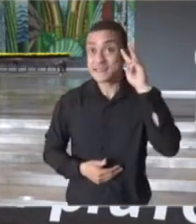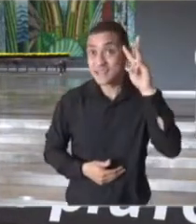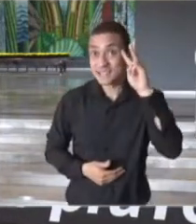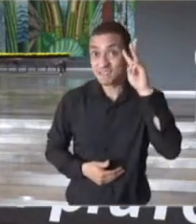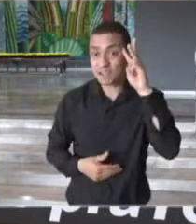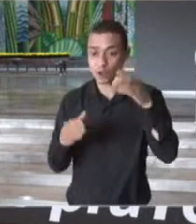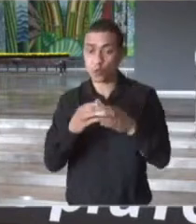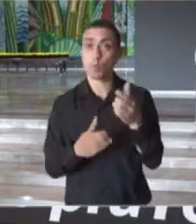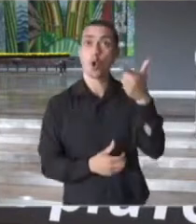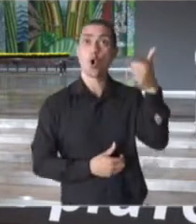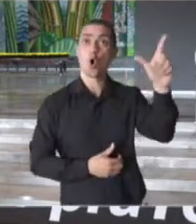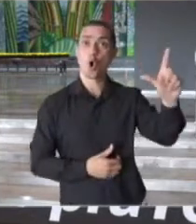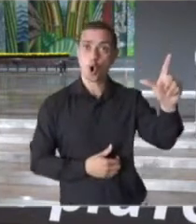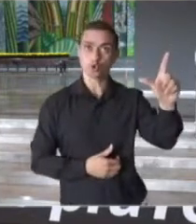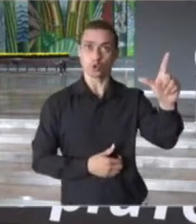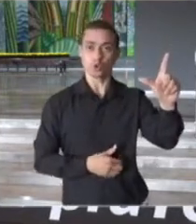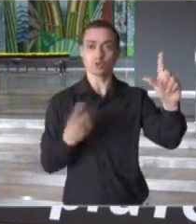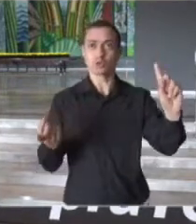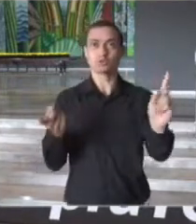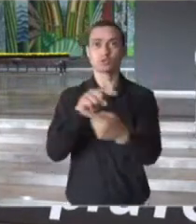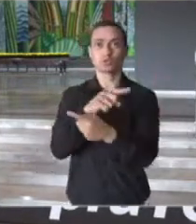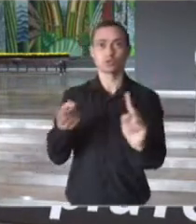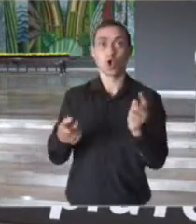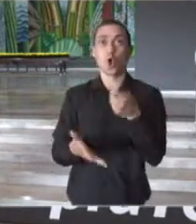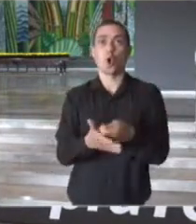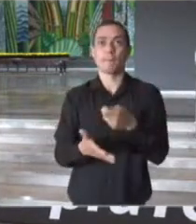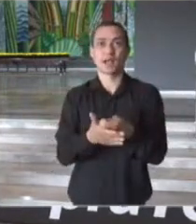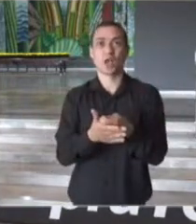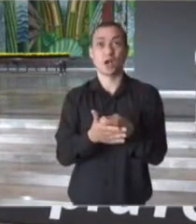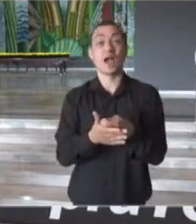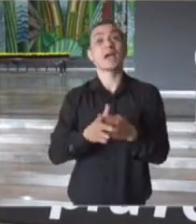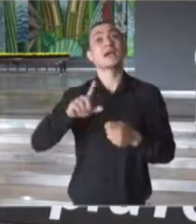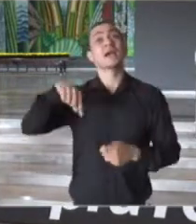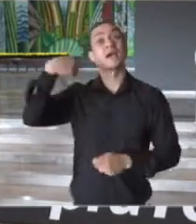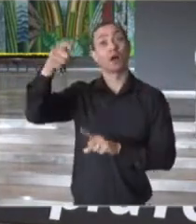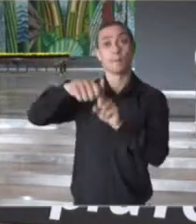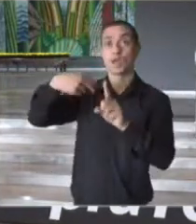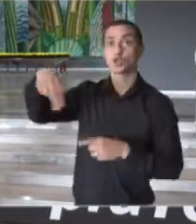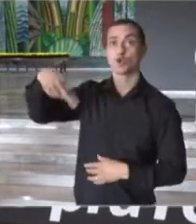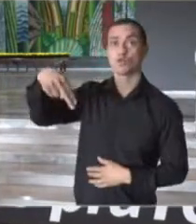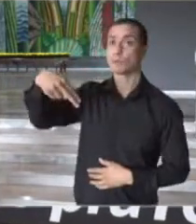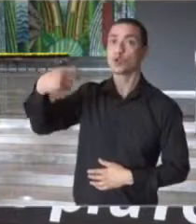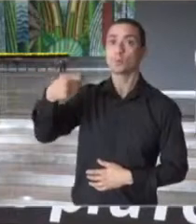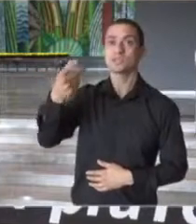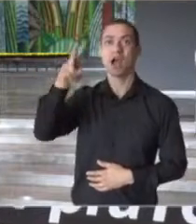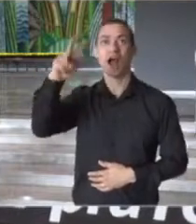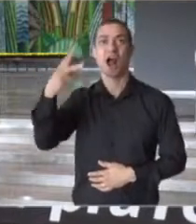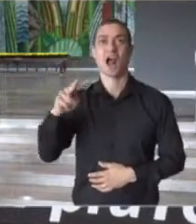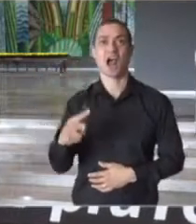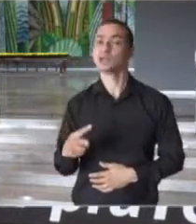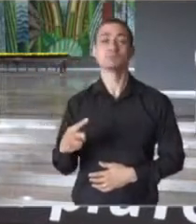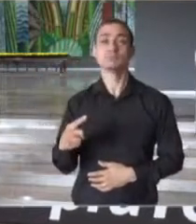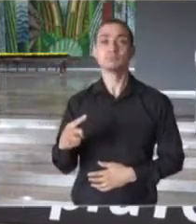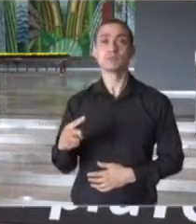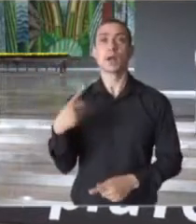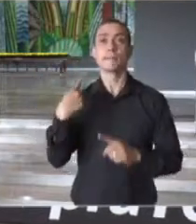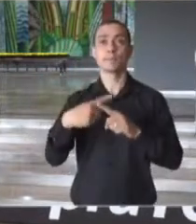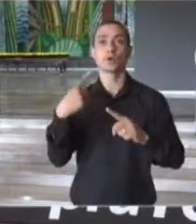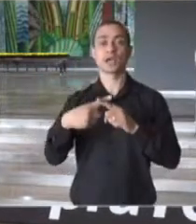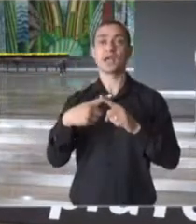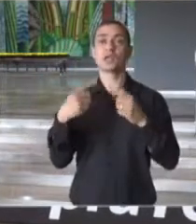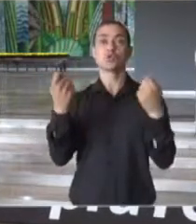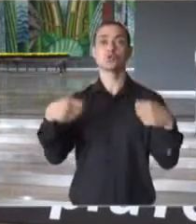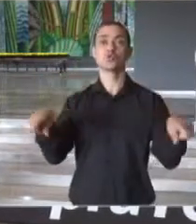de alunos, eles deverão ir neste dia obrigatoriamente. E a partir de novembro não precisaremos mais ter a bolha, porque nós não precisaremos